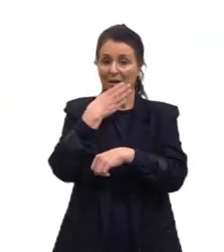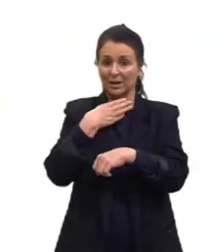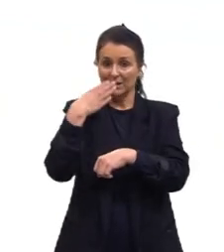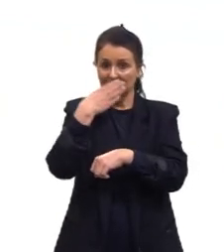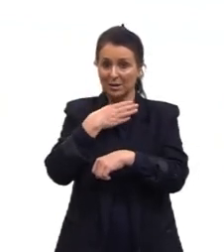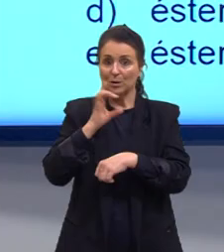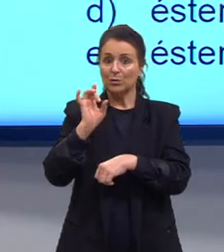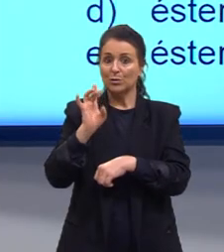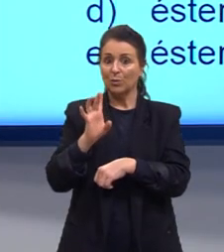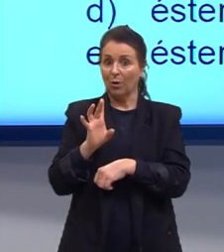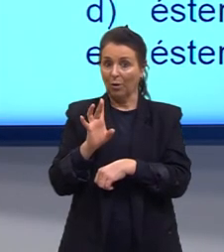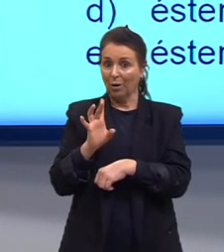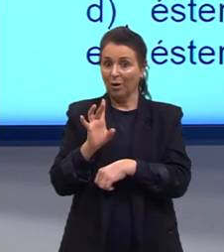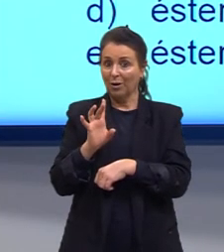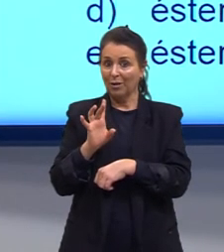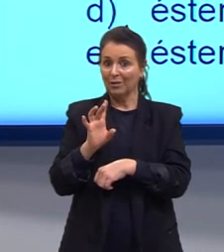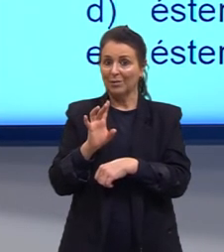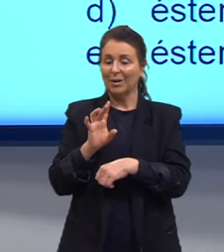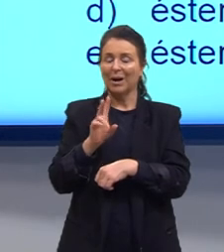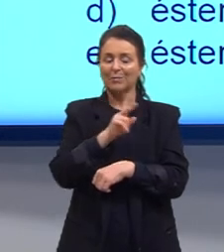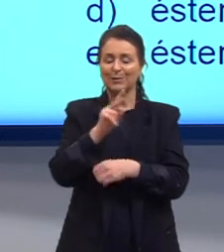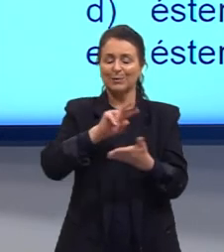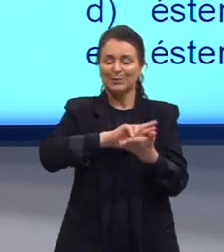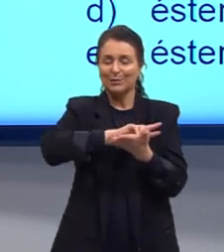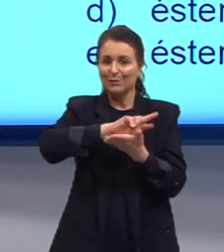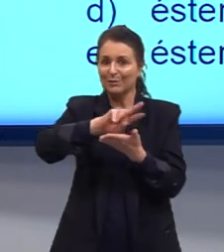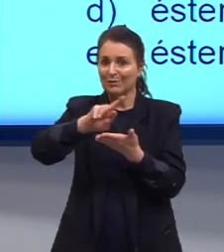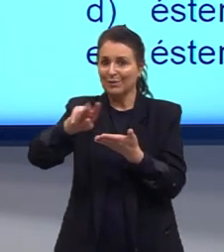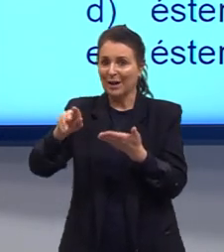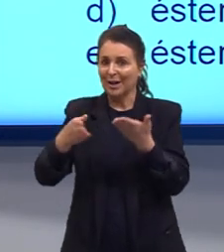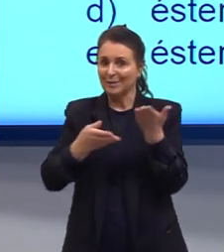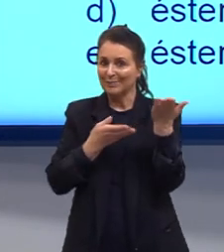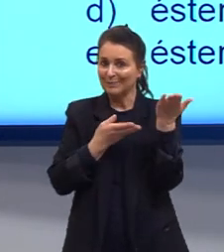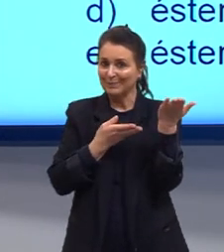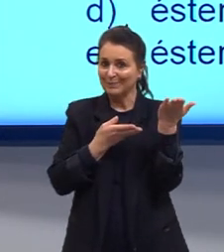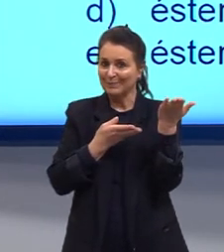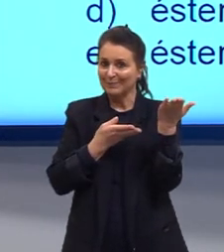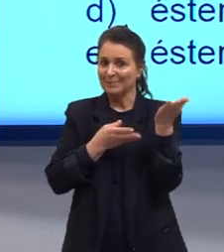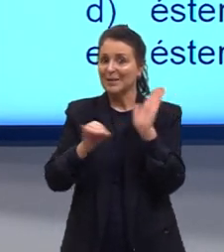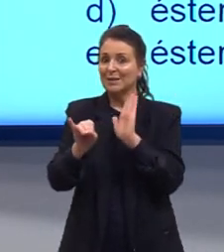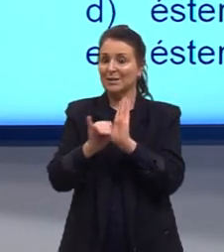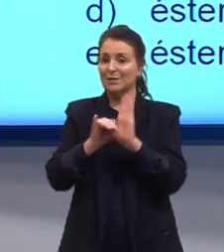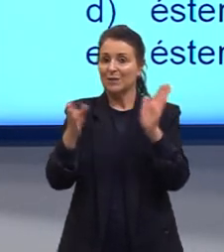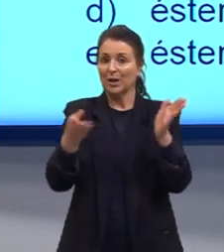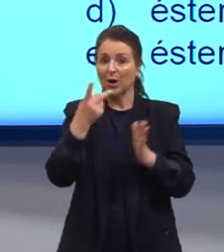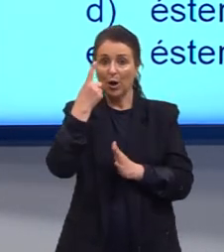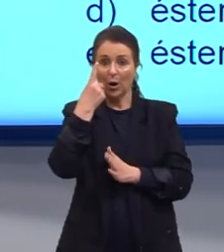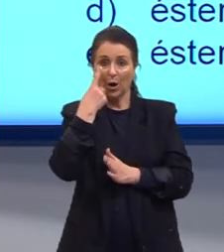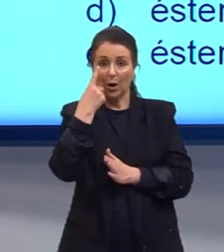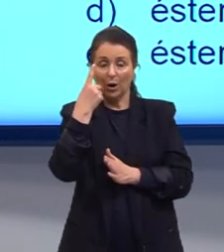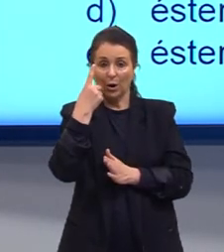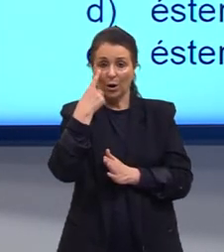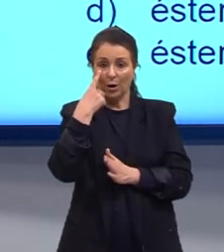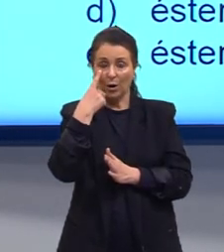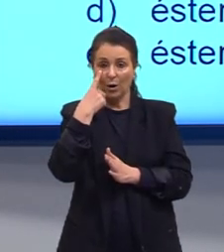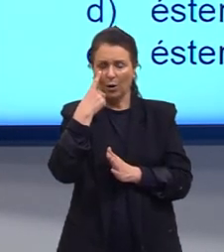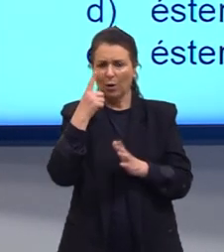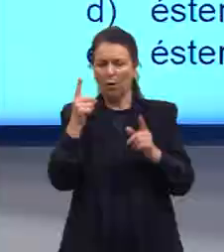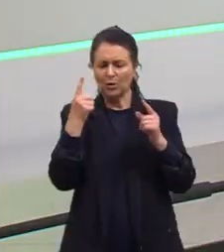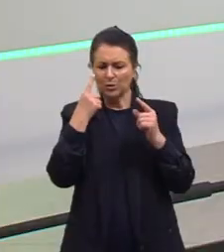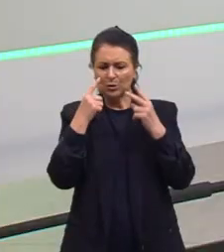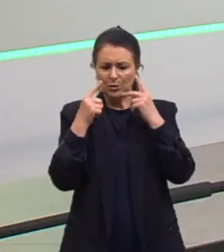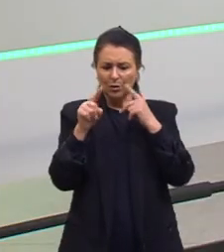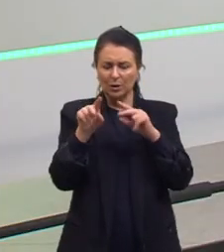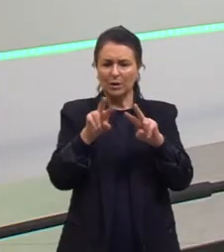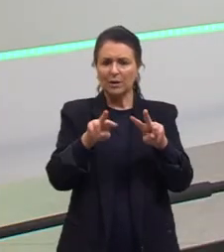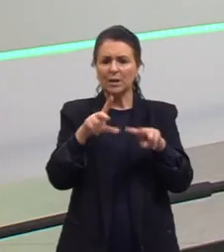apenas E aí trouxe várias agora a gente precisa identificar olhamos direto para as extremidades a gente vê